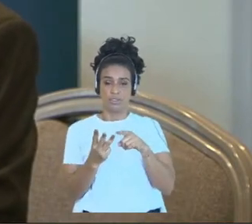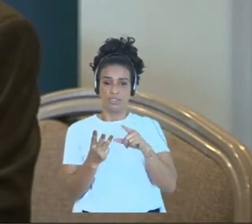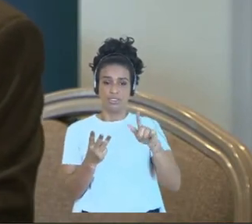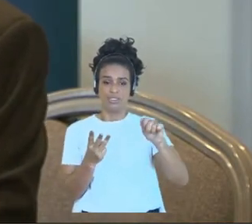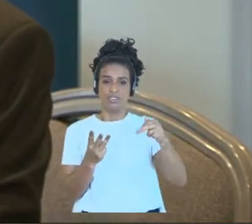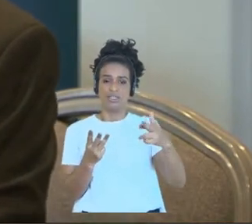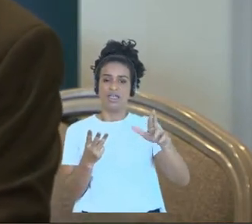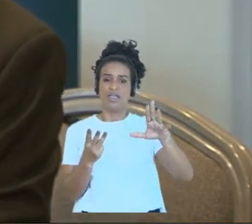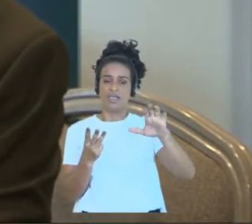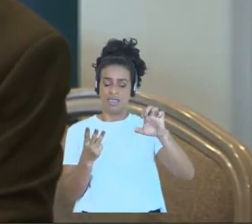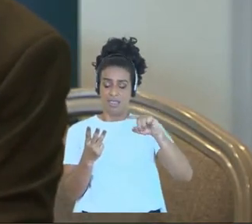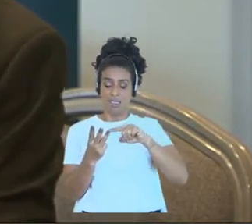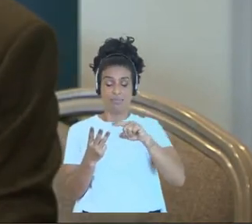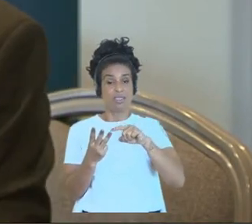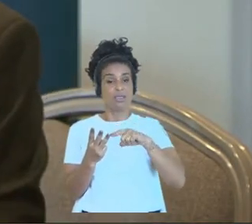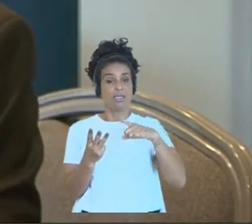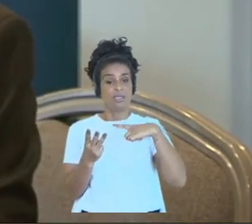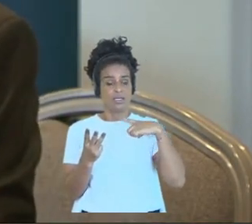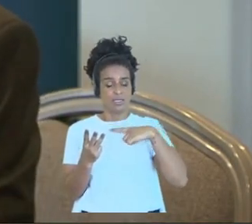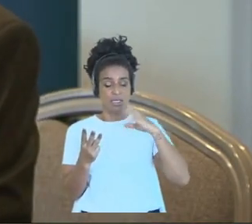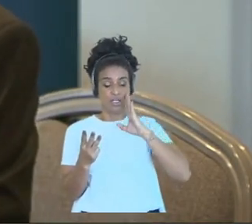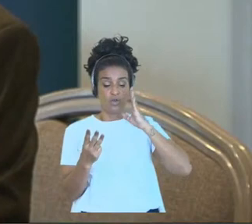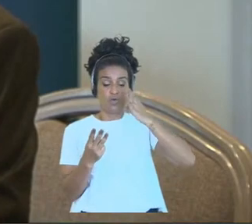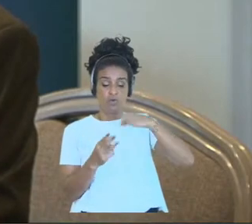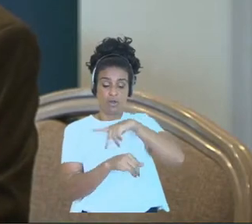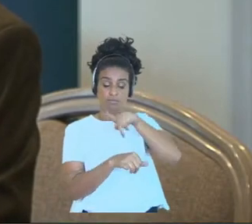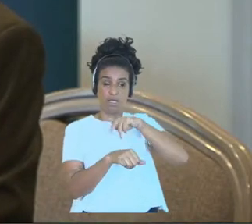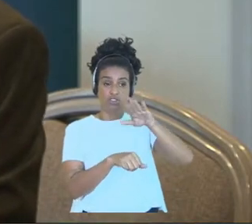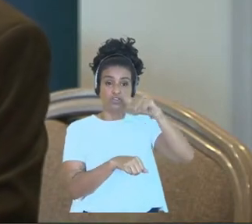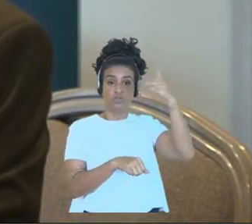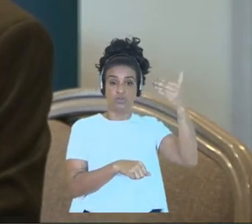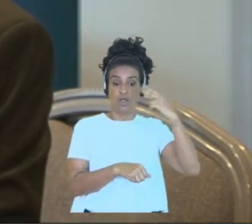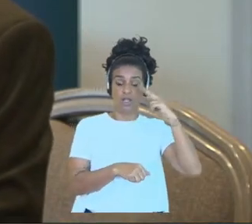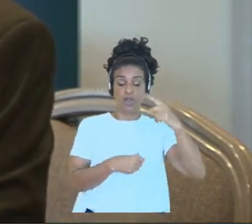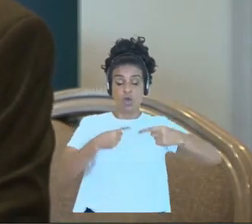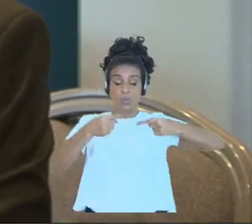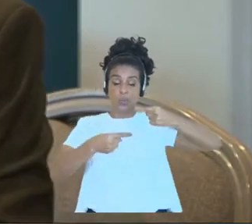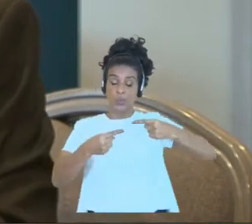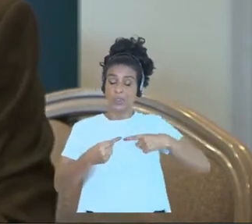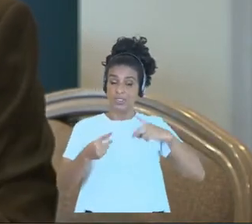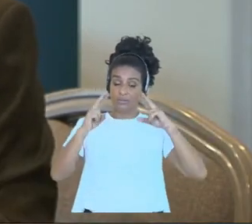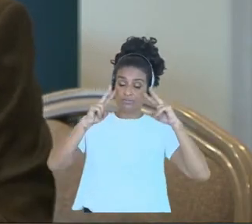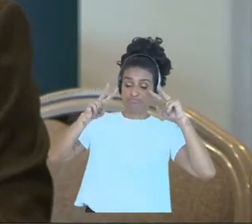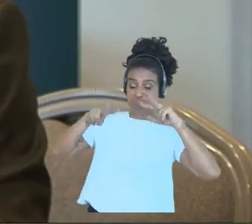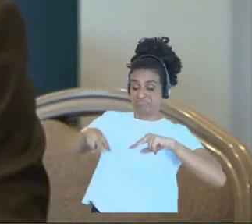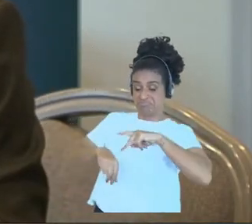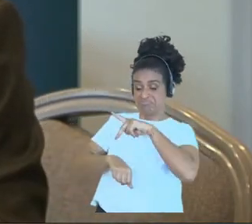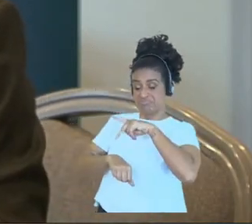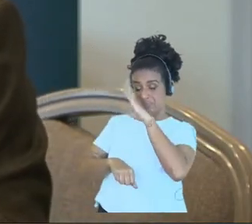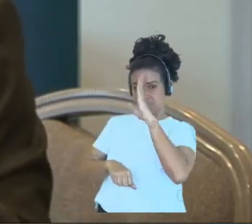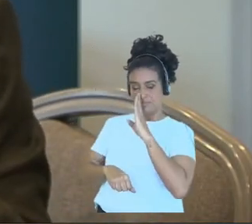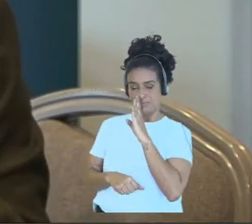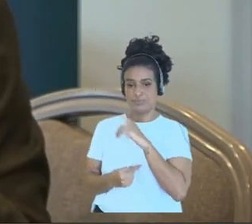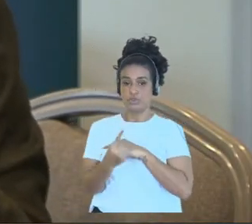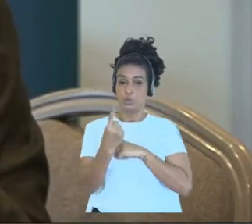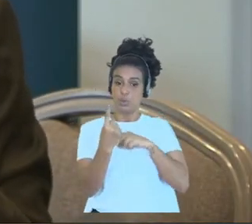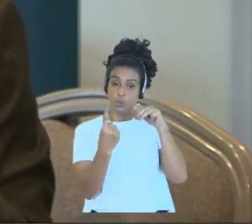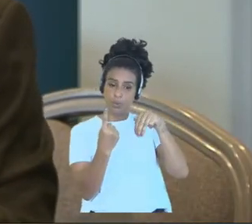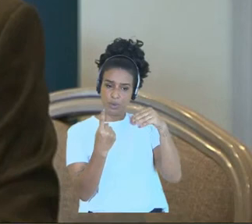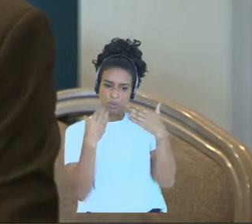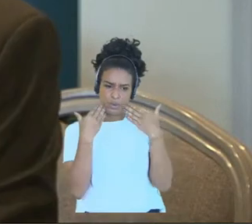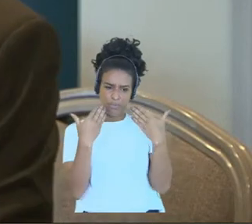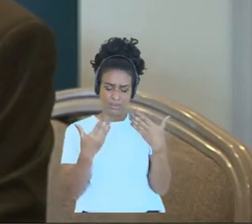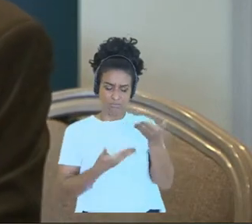cenário político na perspectiva das relações exteriores. Vamos terminar também com uma nova rodada de um minuto para vocês poderem